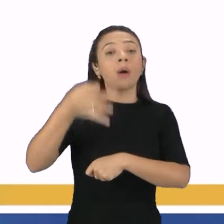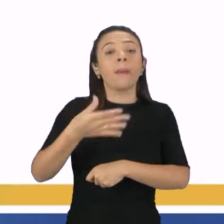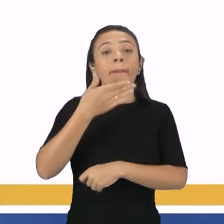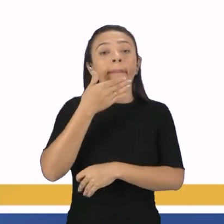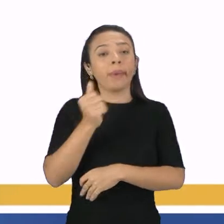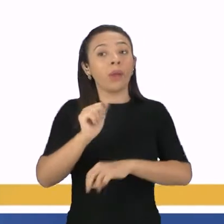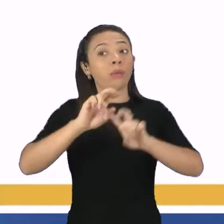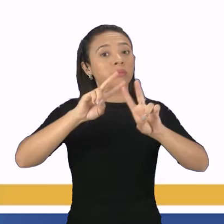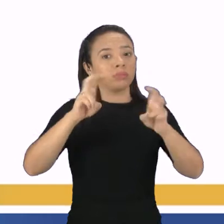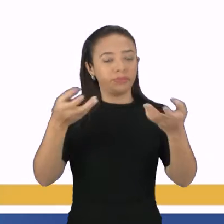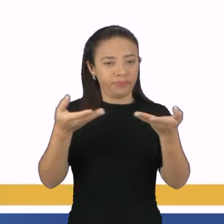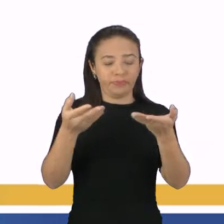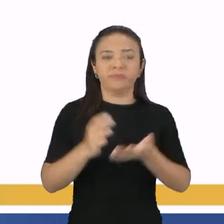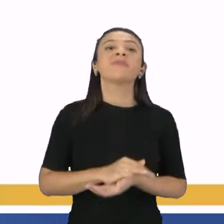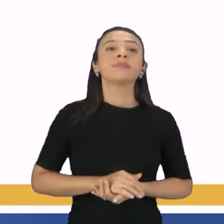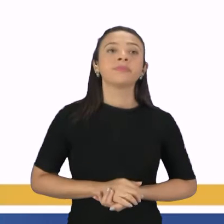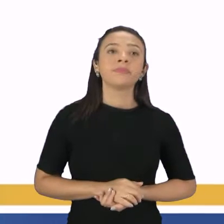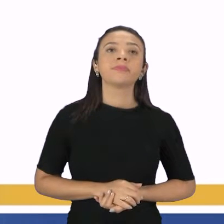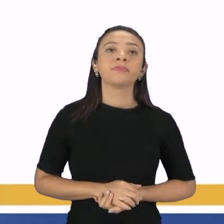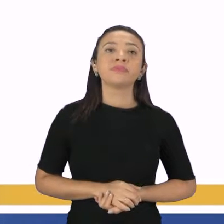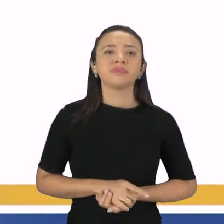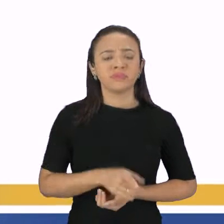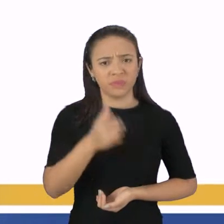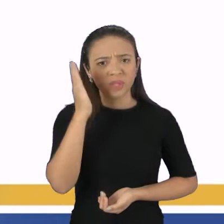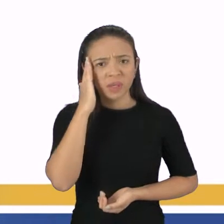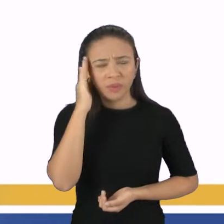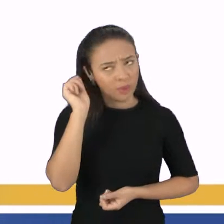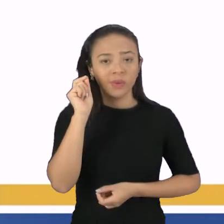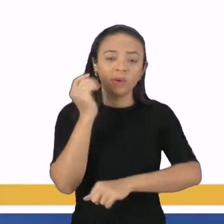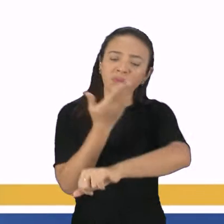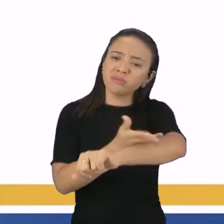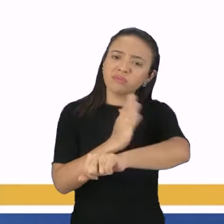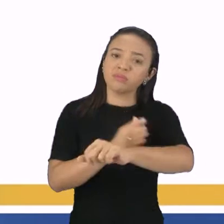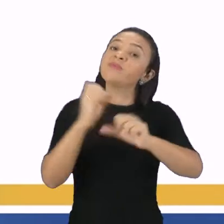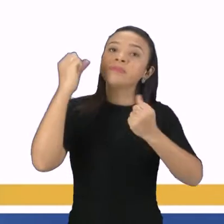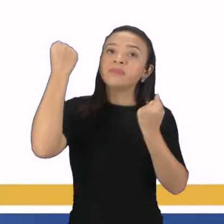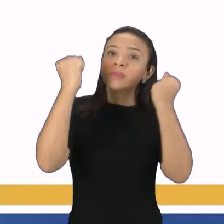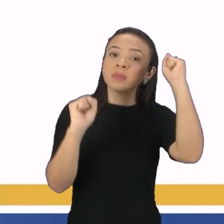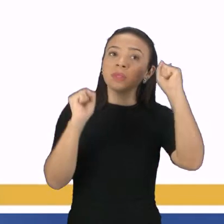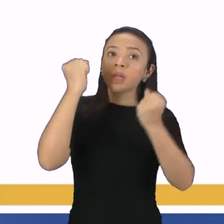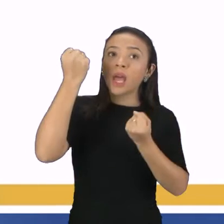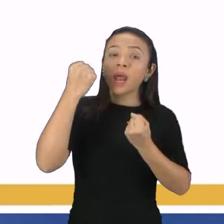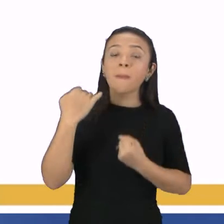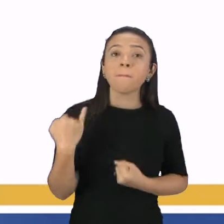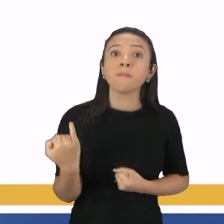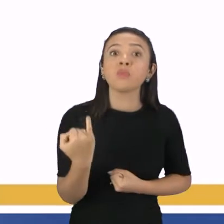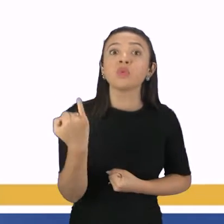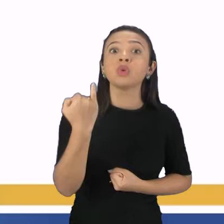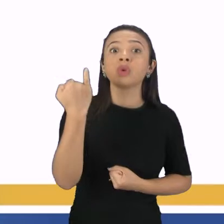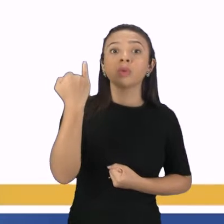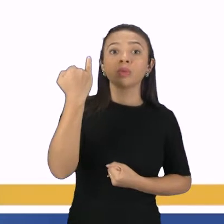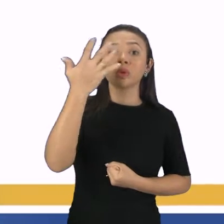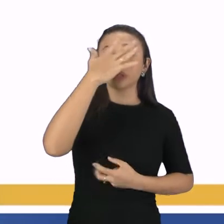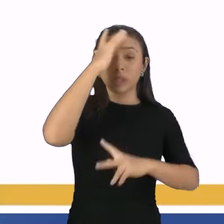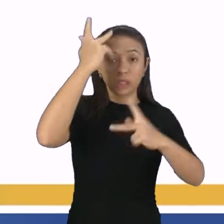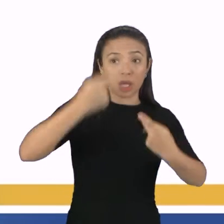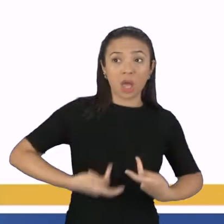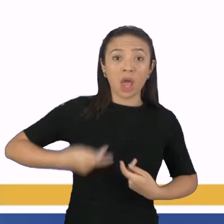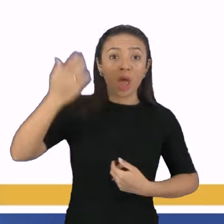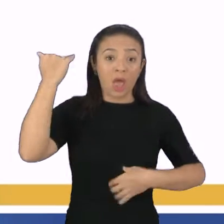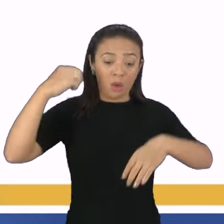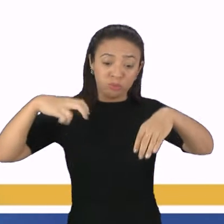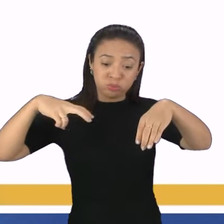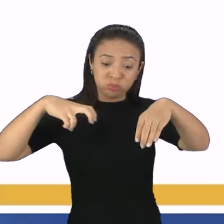será falado hoje na nossa aula. Você sabia que praticar atividade física era uma necessidade de sobrevivência nos homens